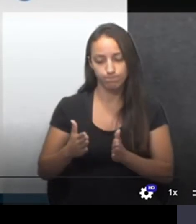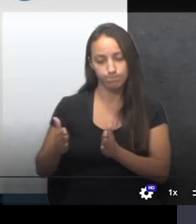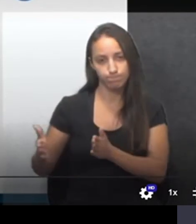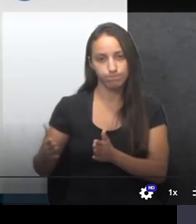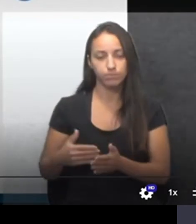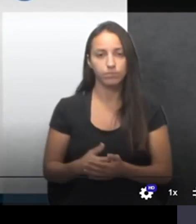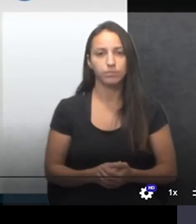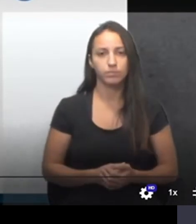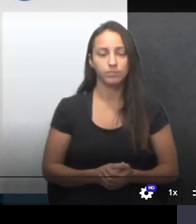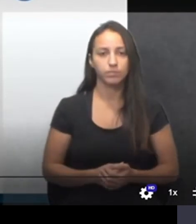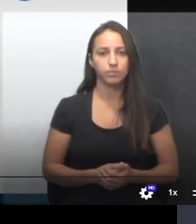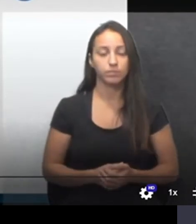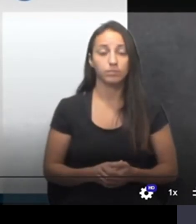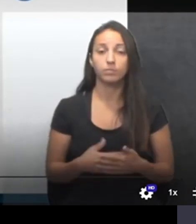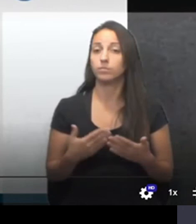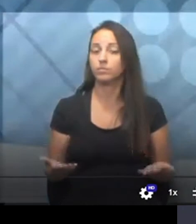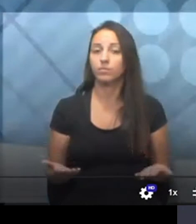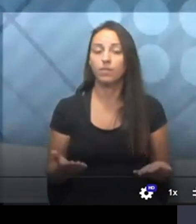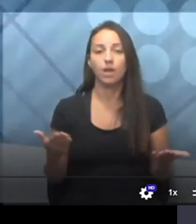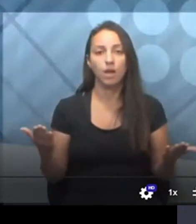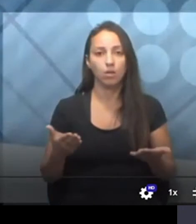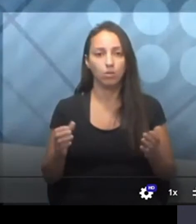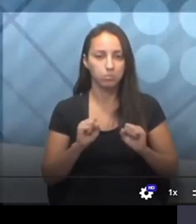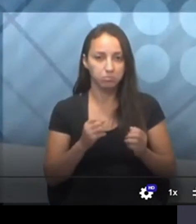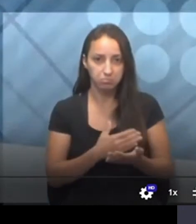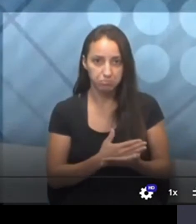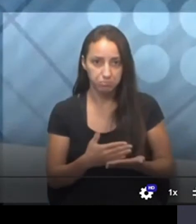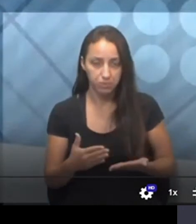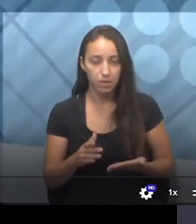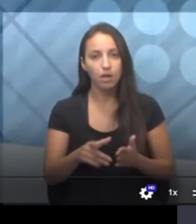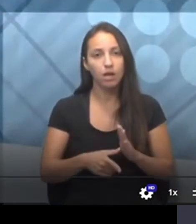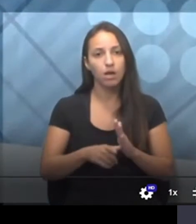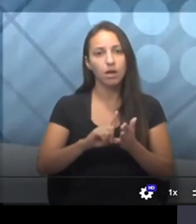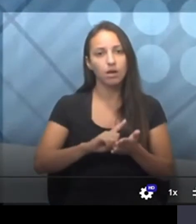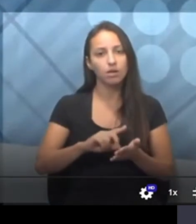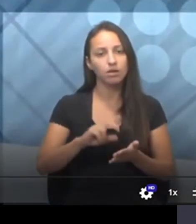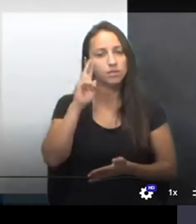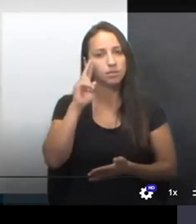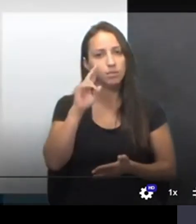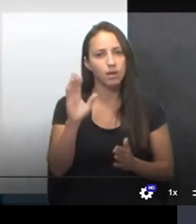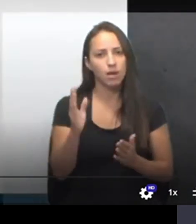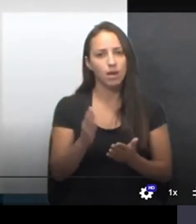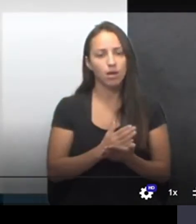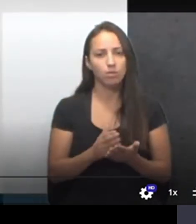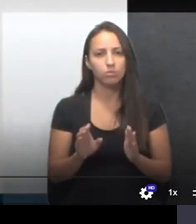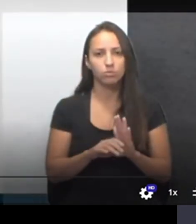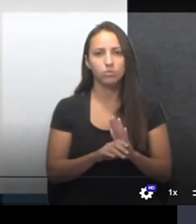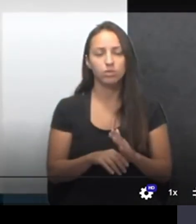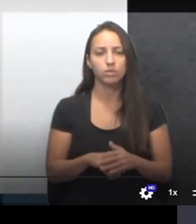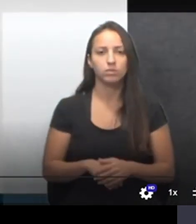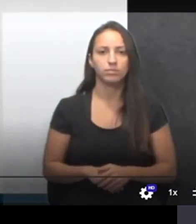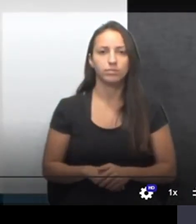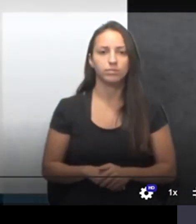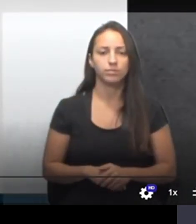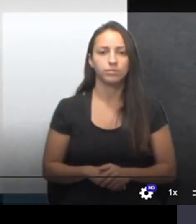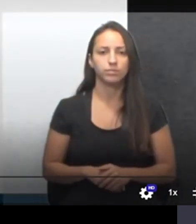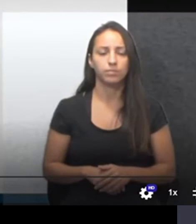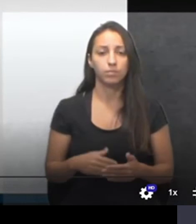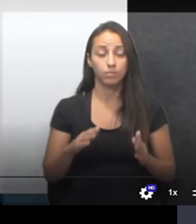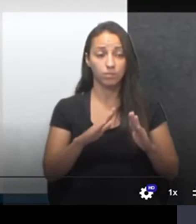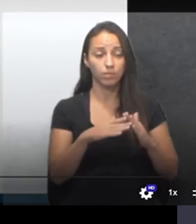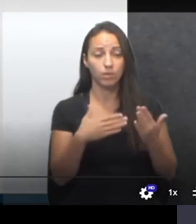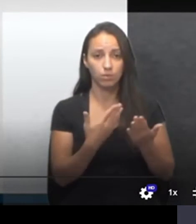sequência aqui. Bom, podemos iniciar então, mas antes vamos retomar alguns conteúdos. Vamos ao 4.